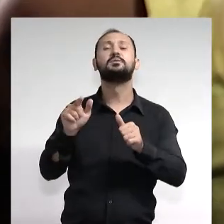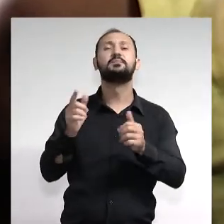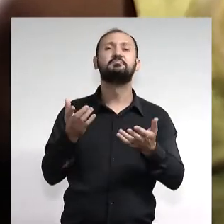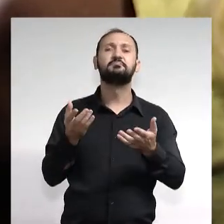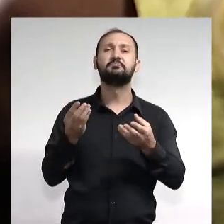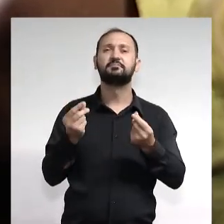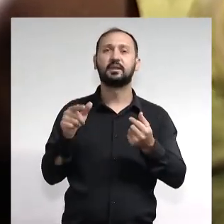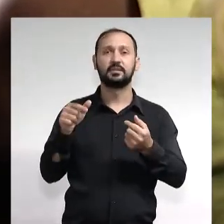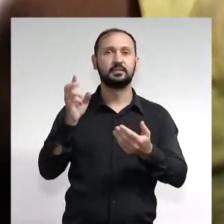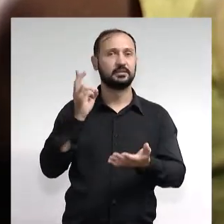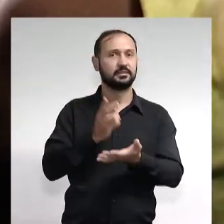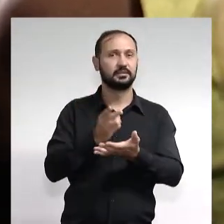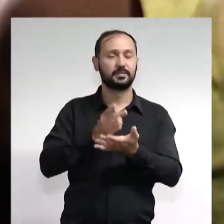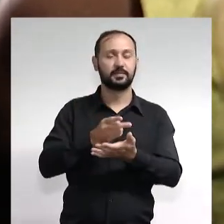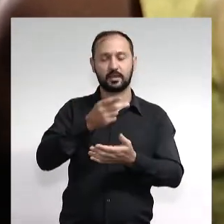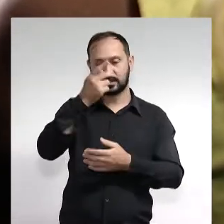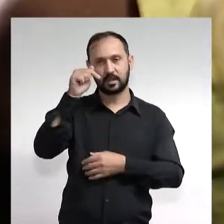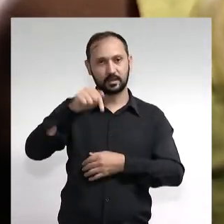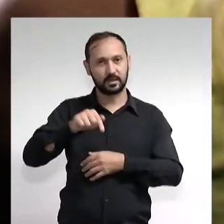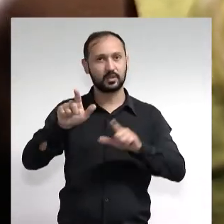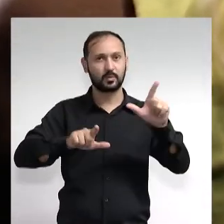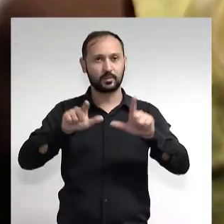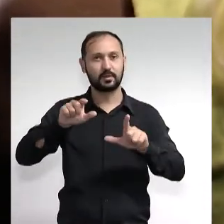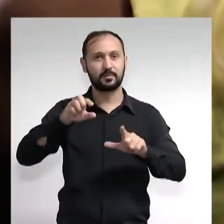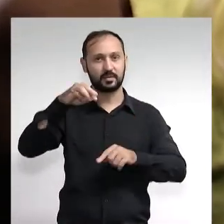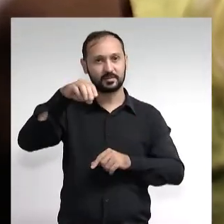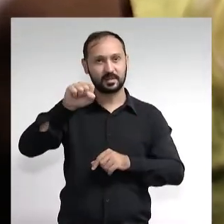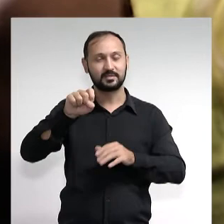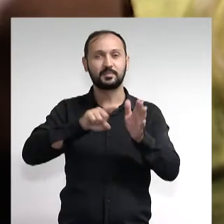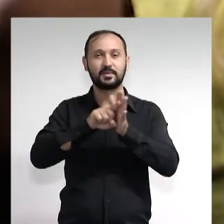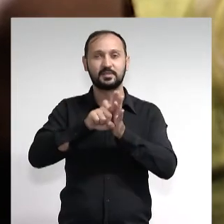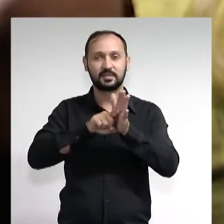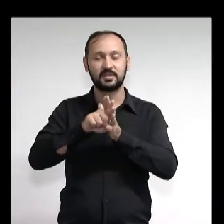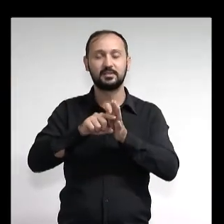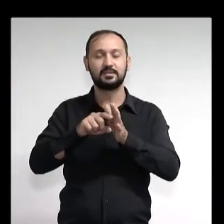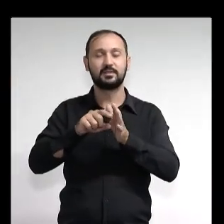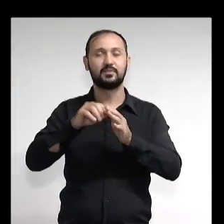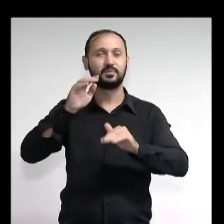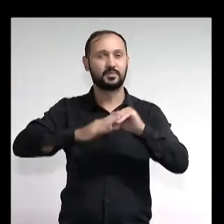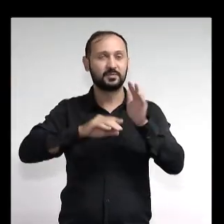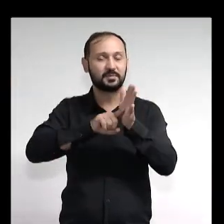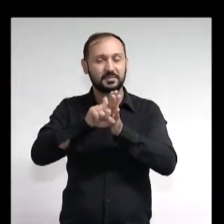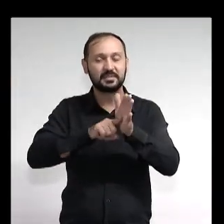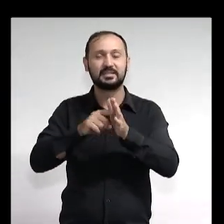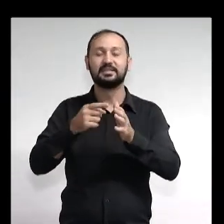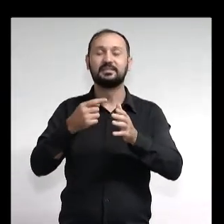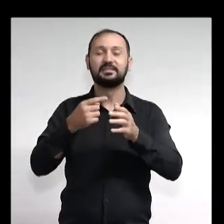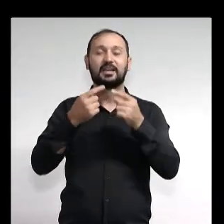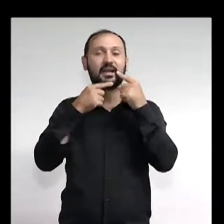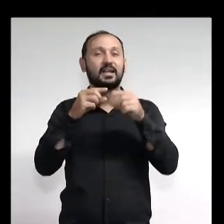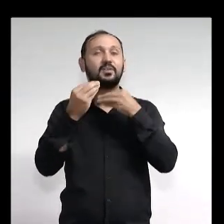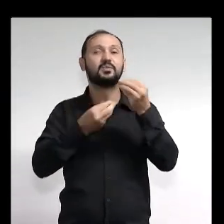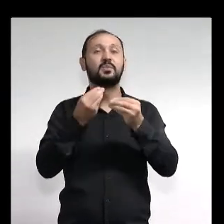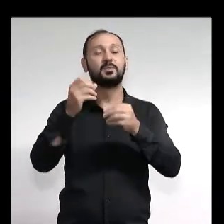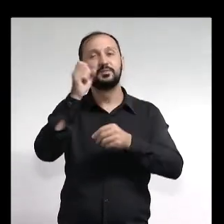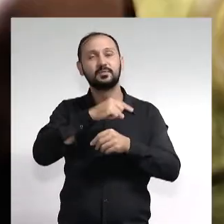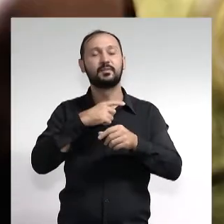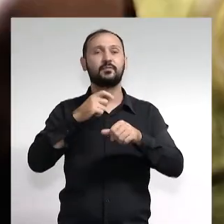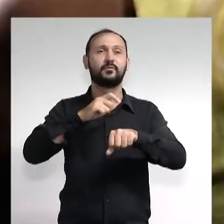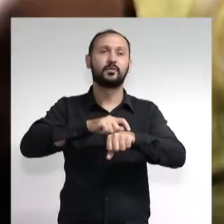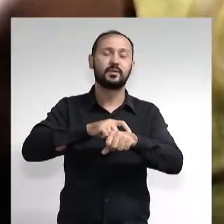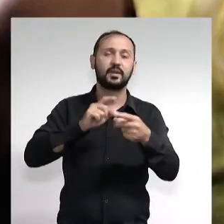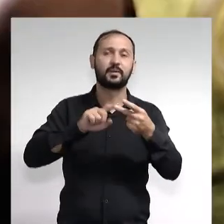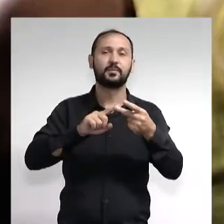e na avaliação da senhora, a gente sempre escuta aqui no MS em Pesquisas, os pesquisadores eles relatam algumas